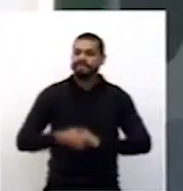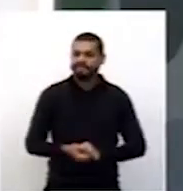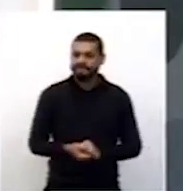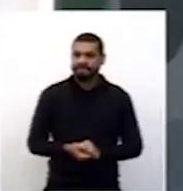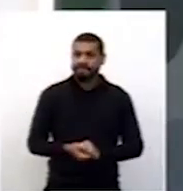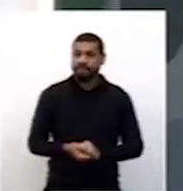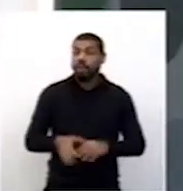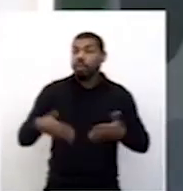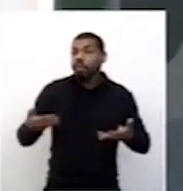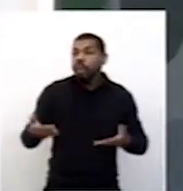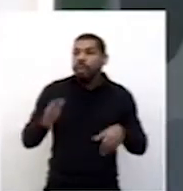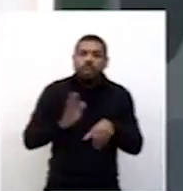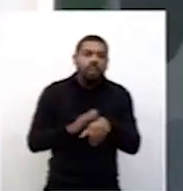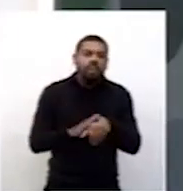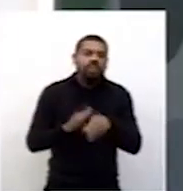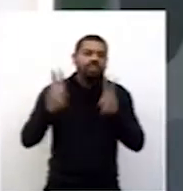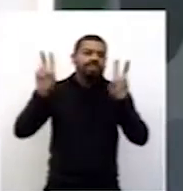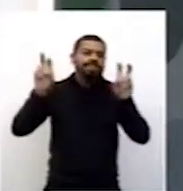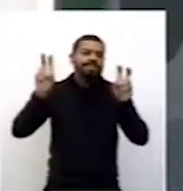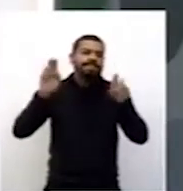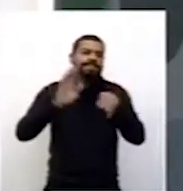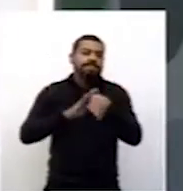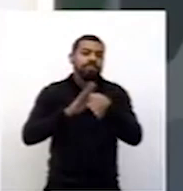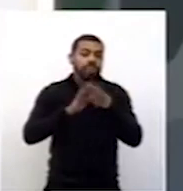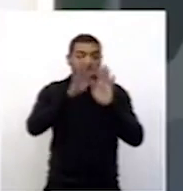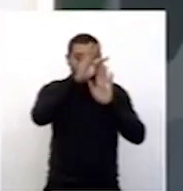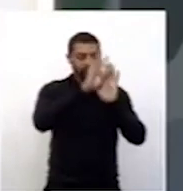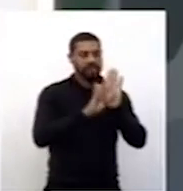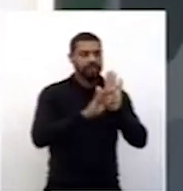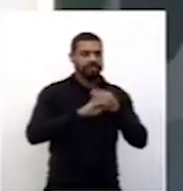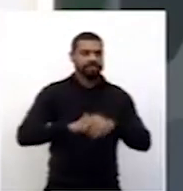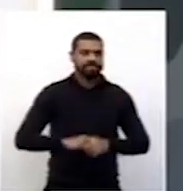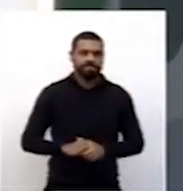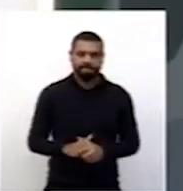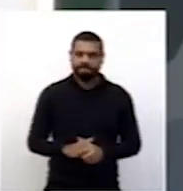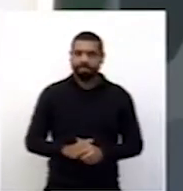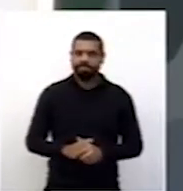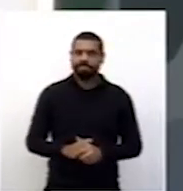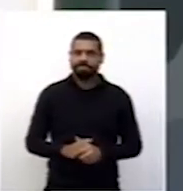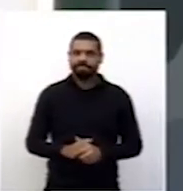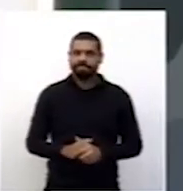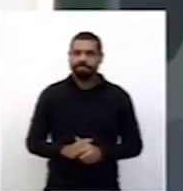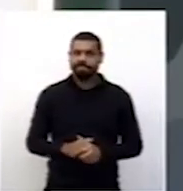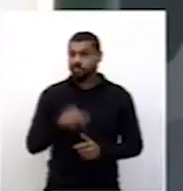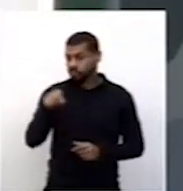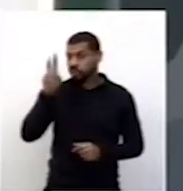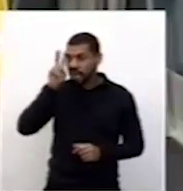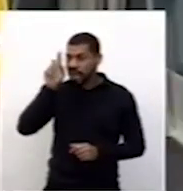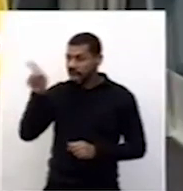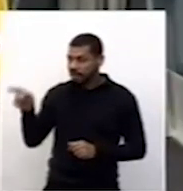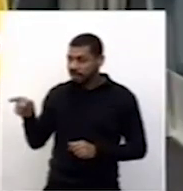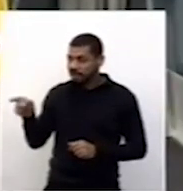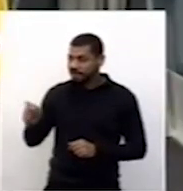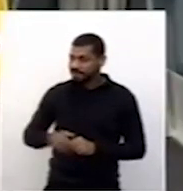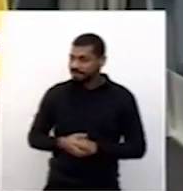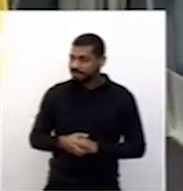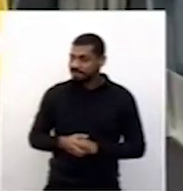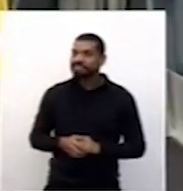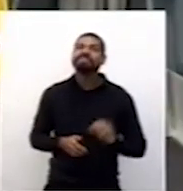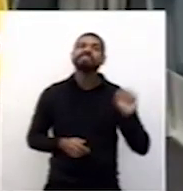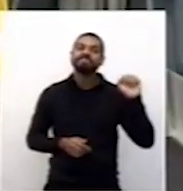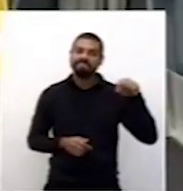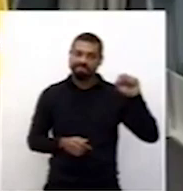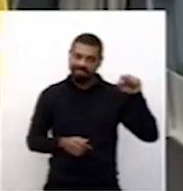Qual foi o assunto do nosso texto? Você lembra, Jússi? Que eles